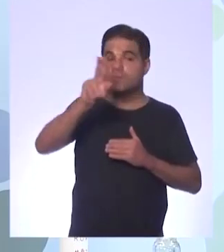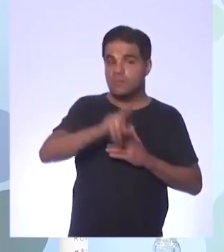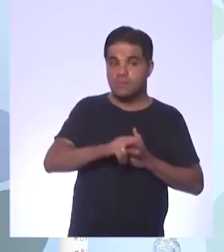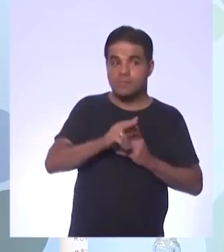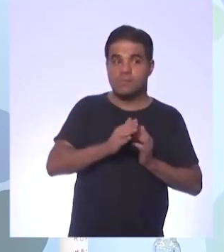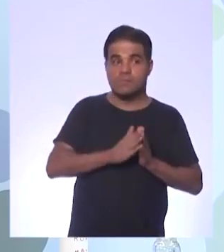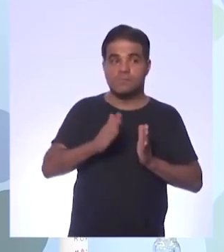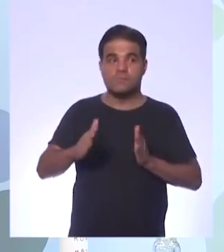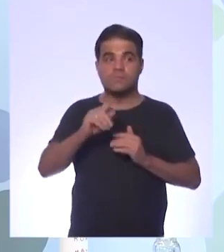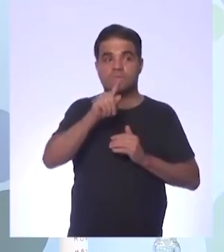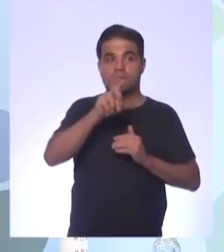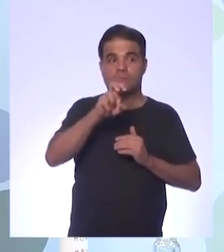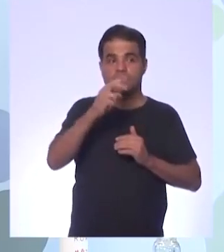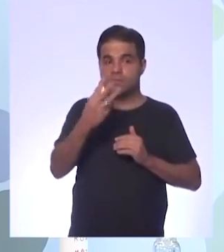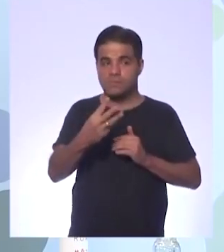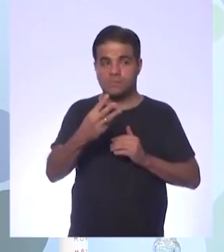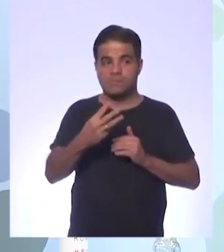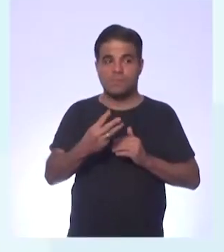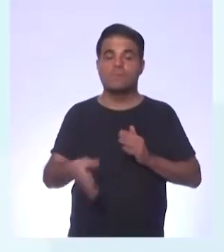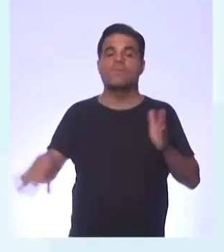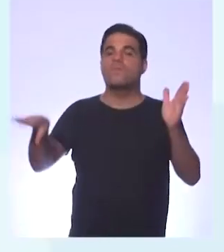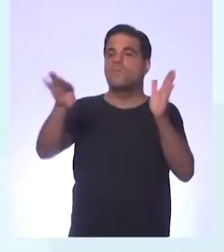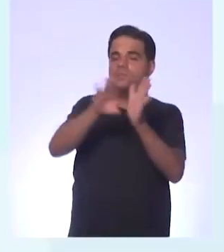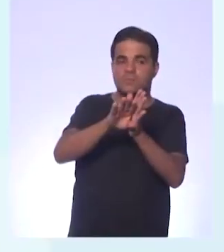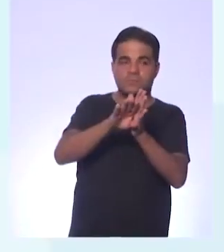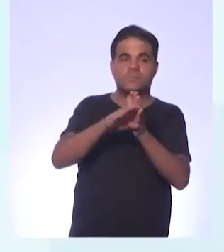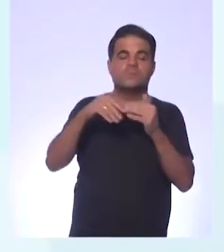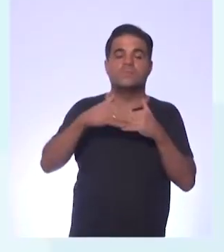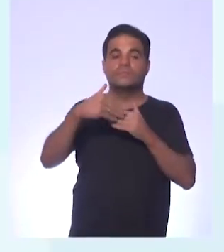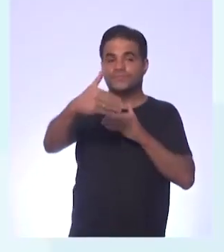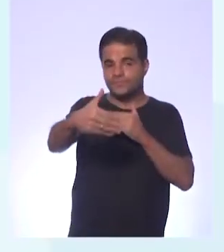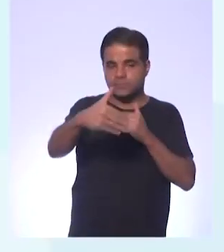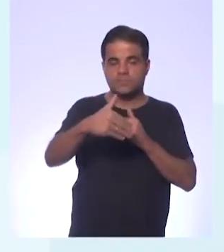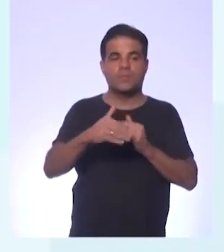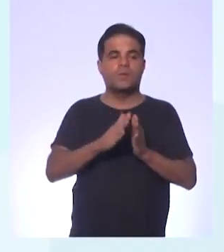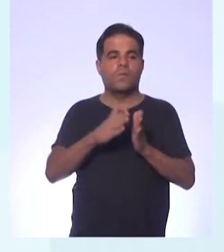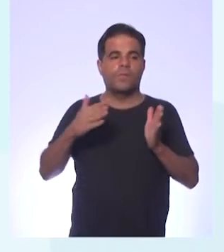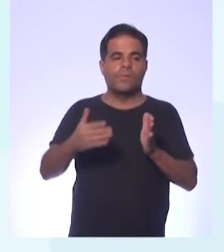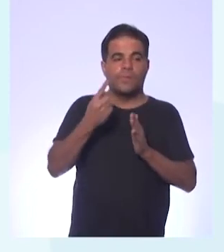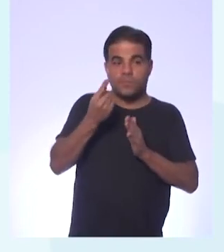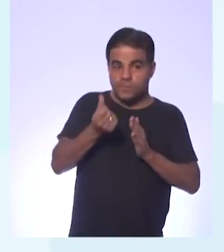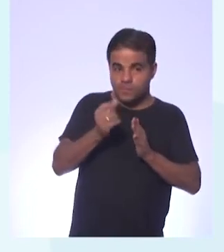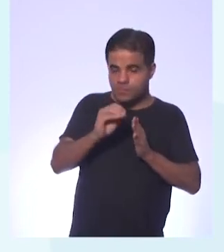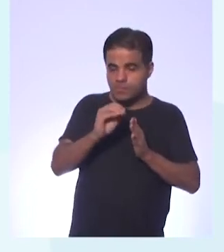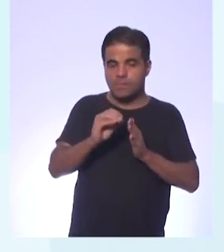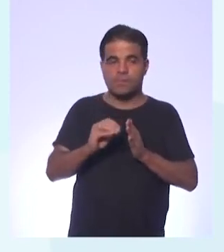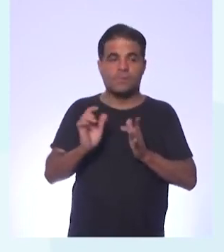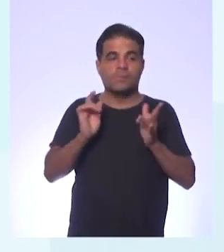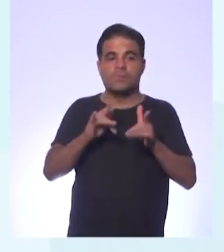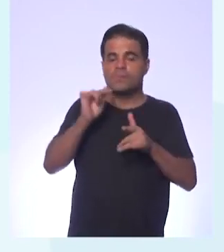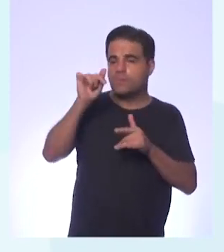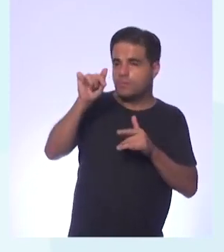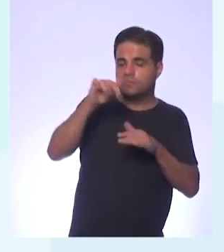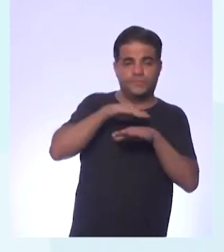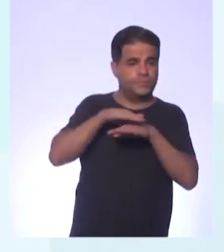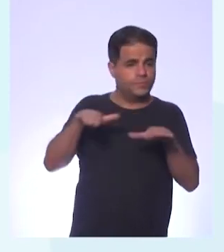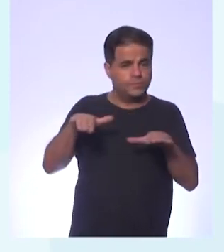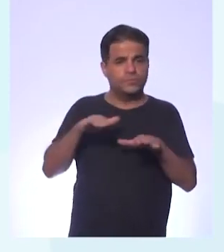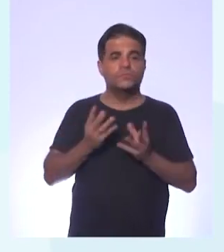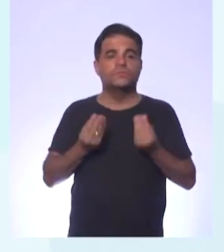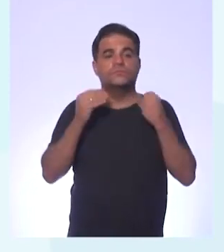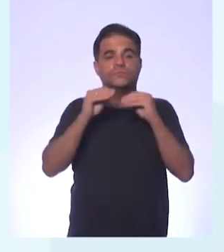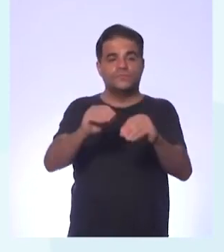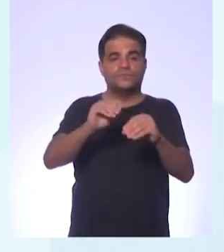dar 153. Para chegar lá no nosso 160, vão sobrar somente 7. Vou